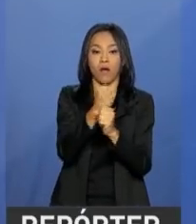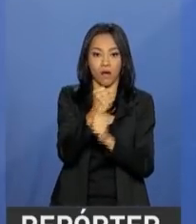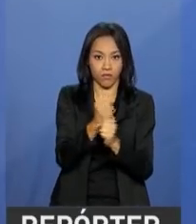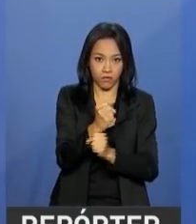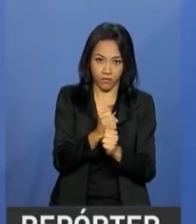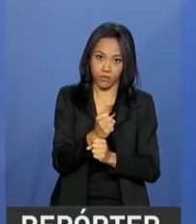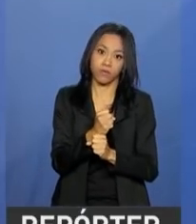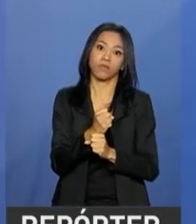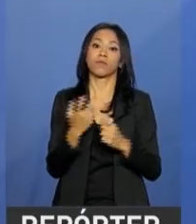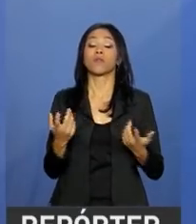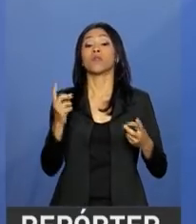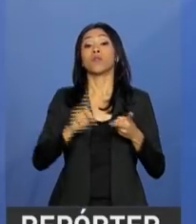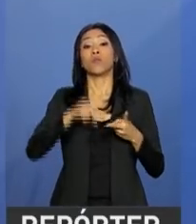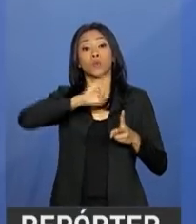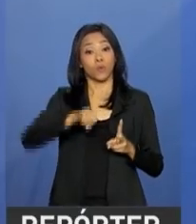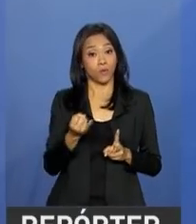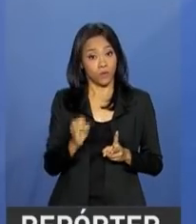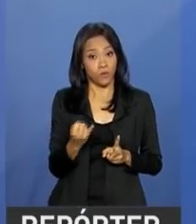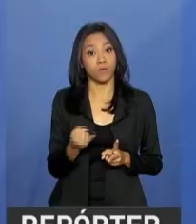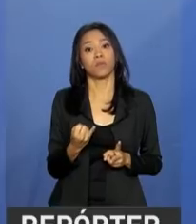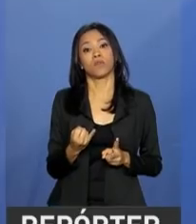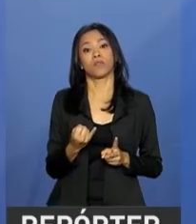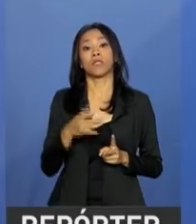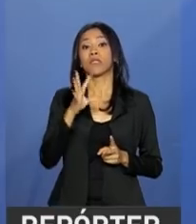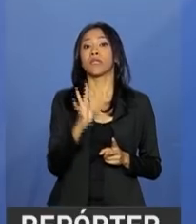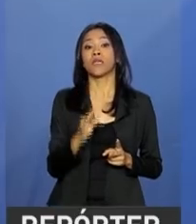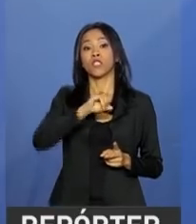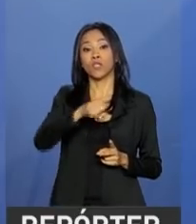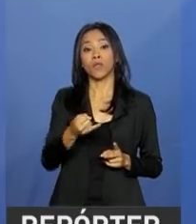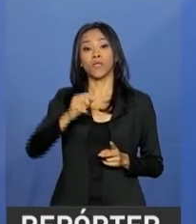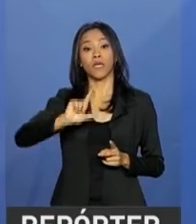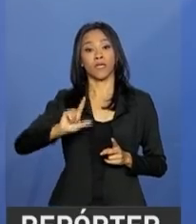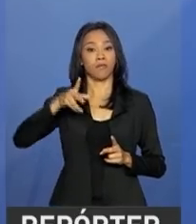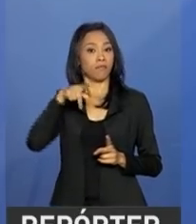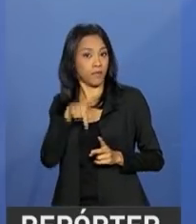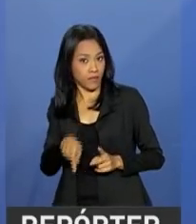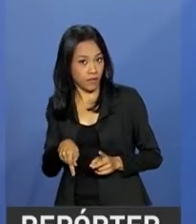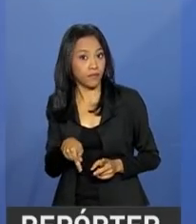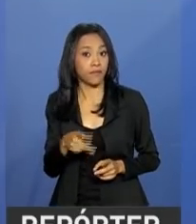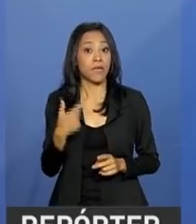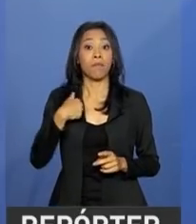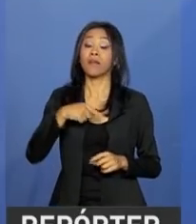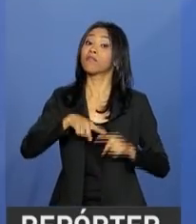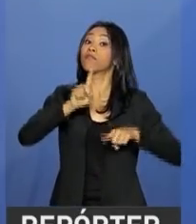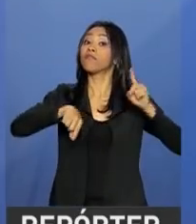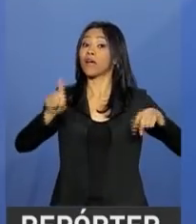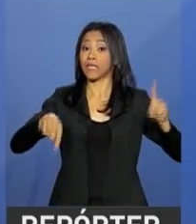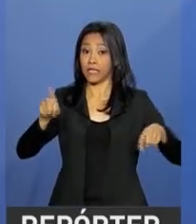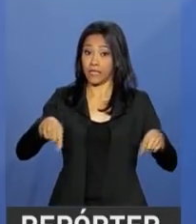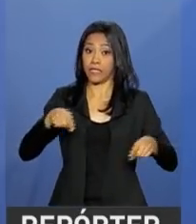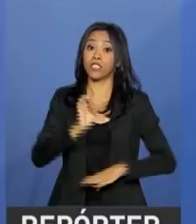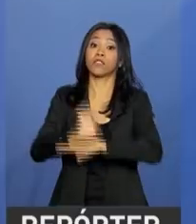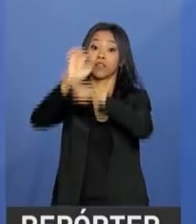carência os juros serão tjlp mas o risco que varia de estado para estado e o